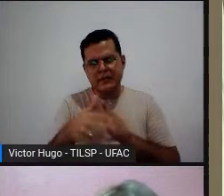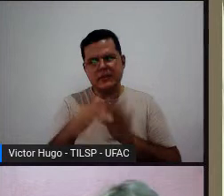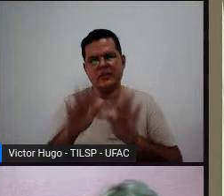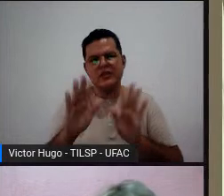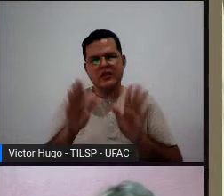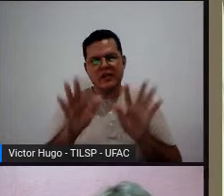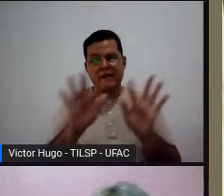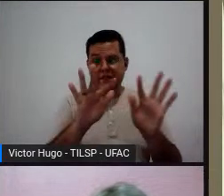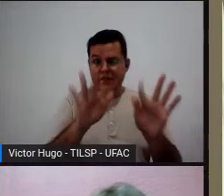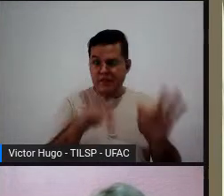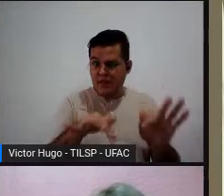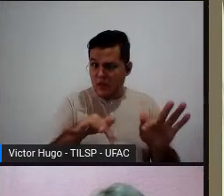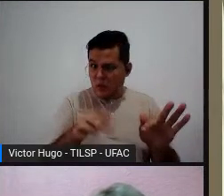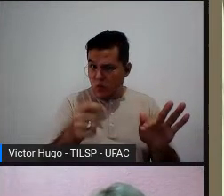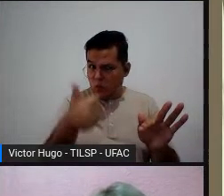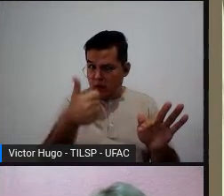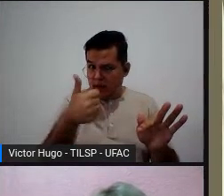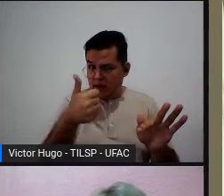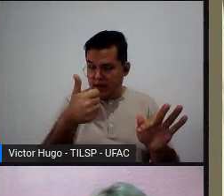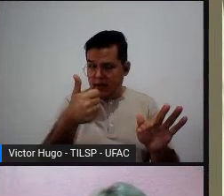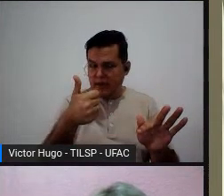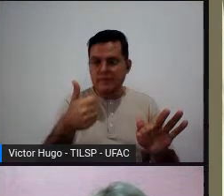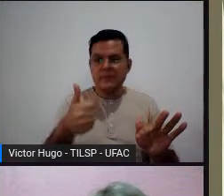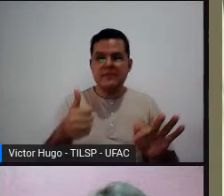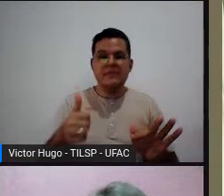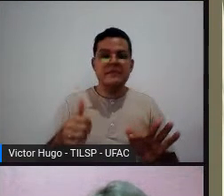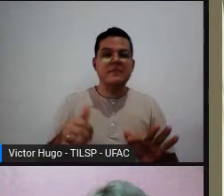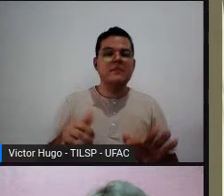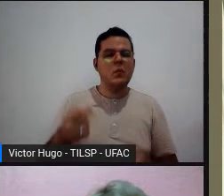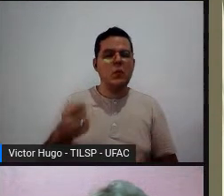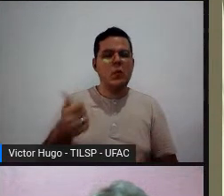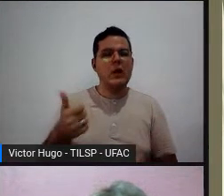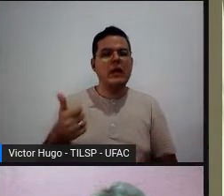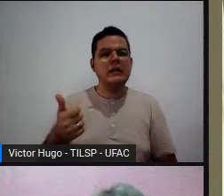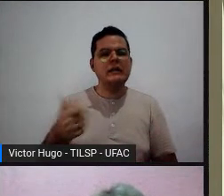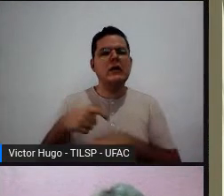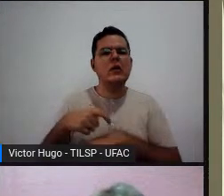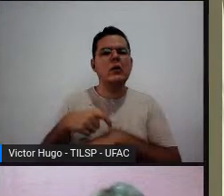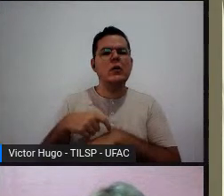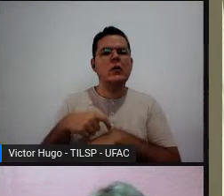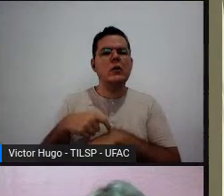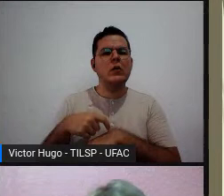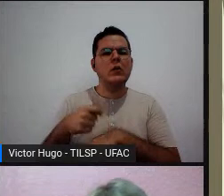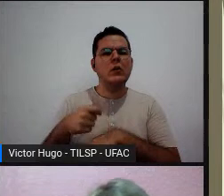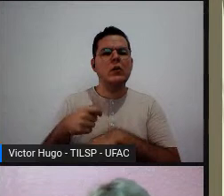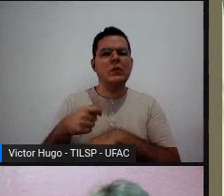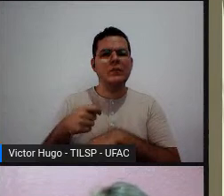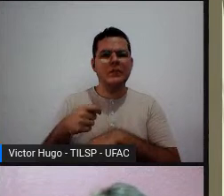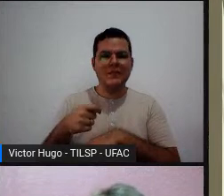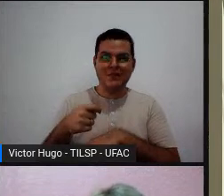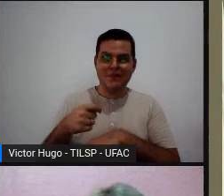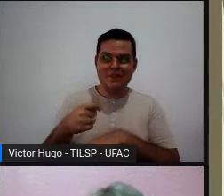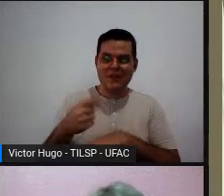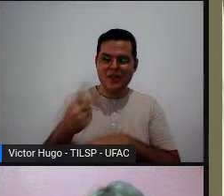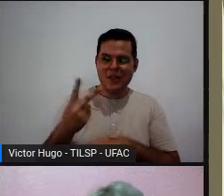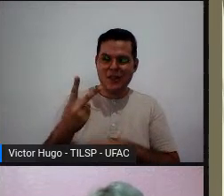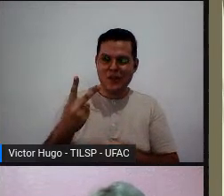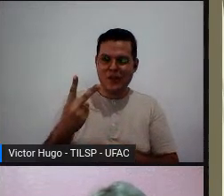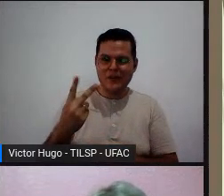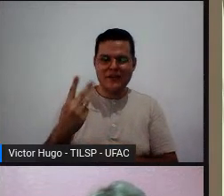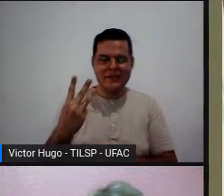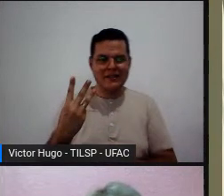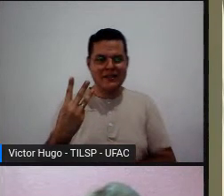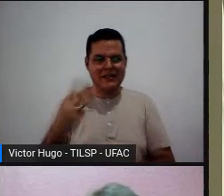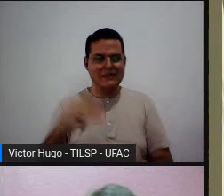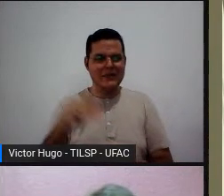quase, tem quantos minutos ainda? Dois ou três, no máximo, tá bom? Tá bom.